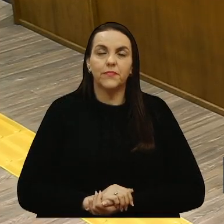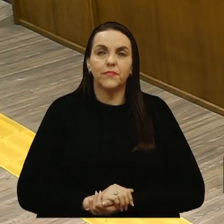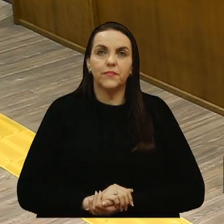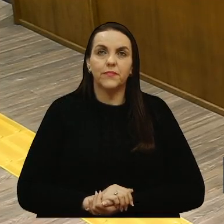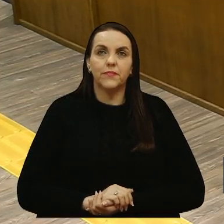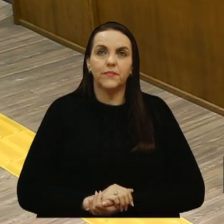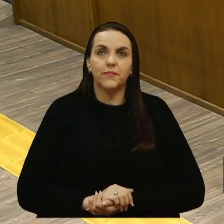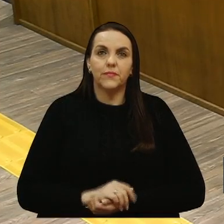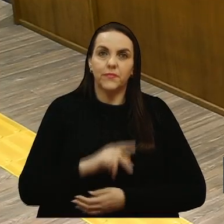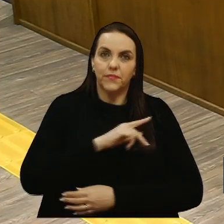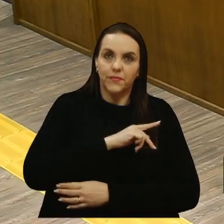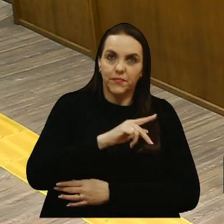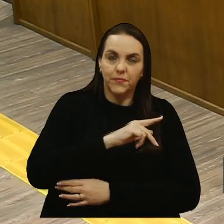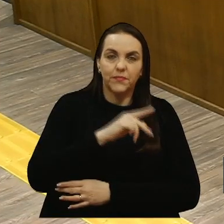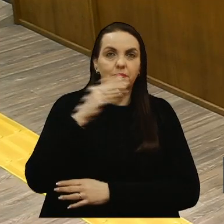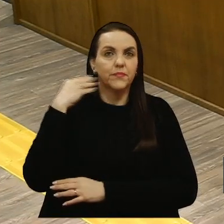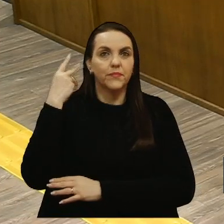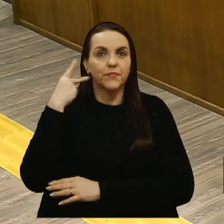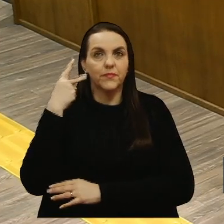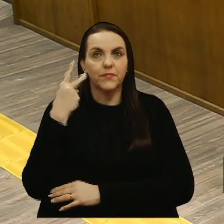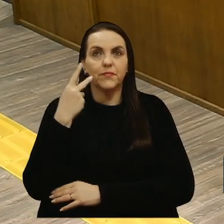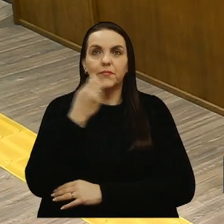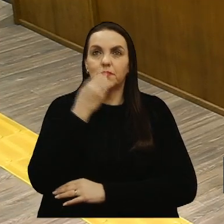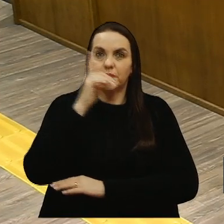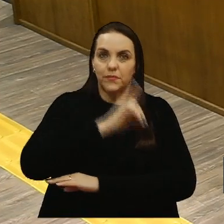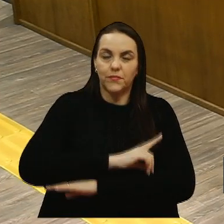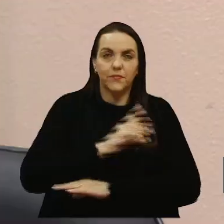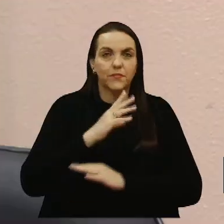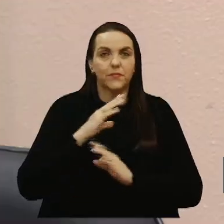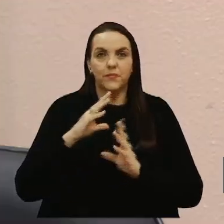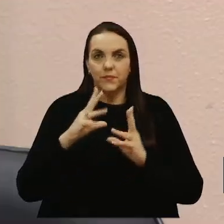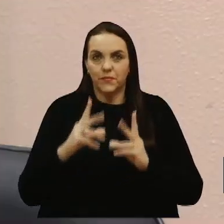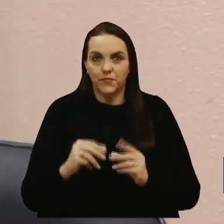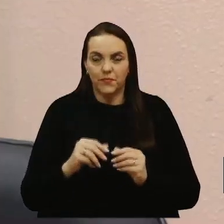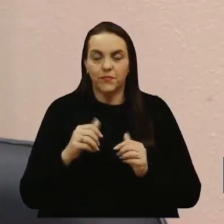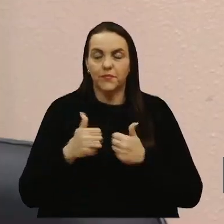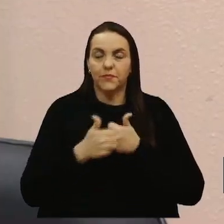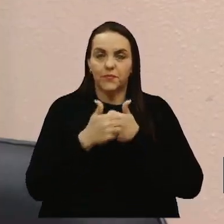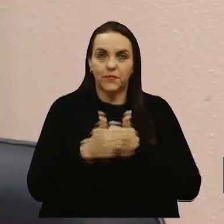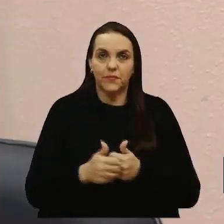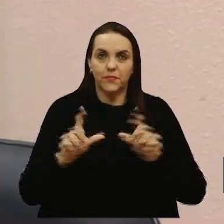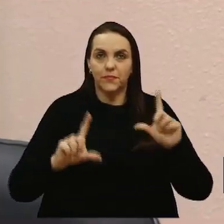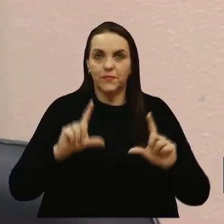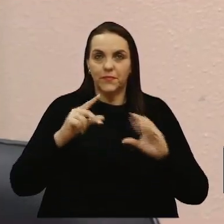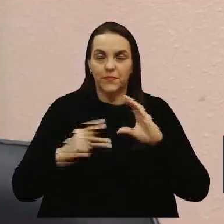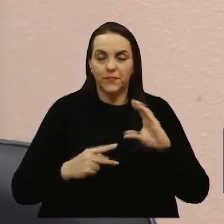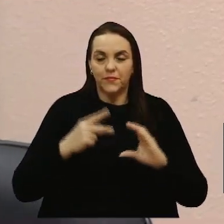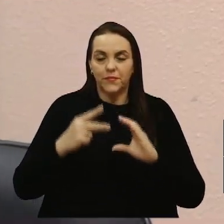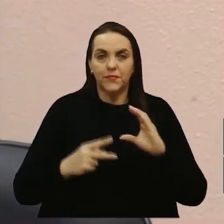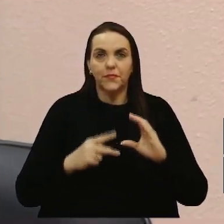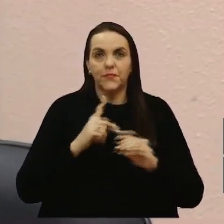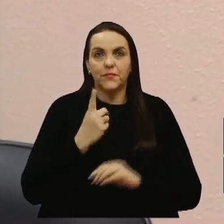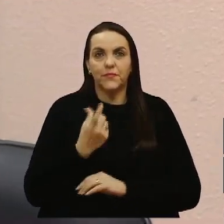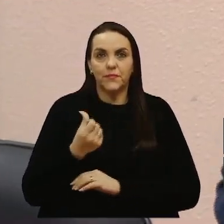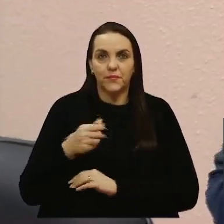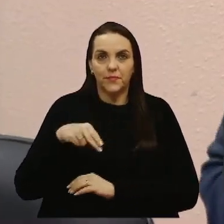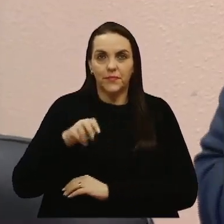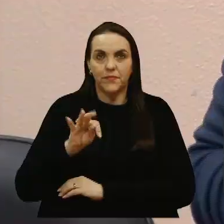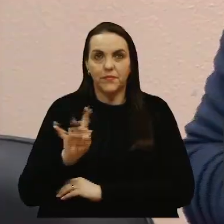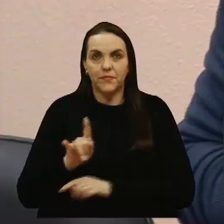vereadores, Pedro. bom dia a todos que nos acompanham pela TV Câmara, pelo canal 16 e pelas redes